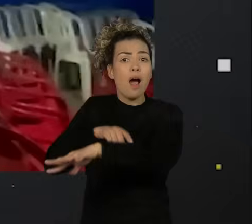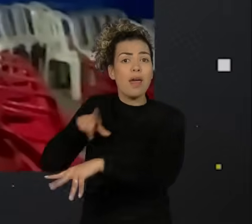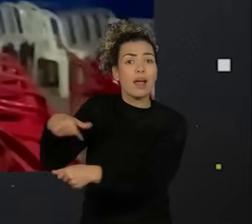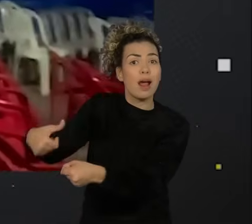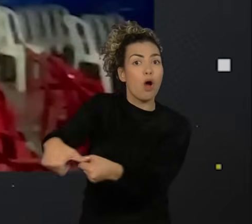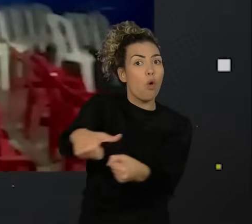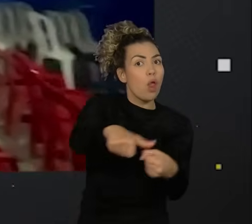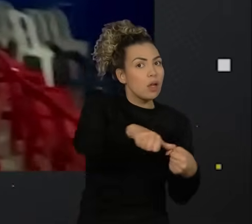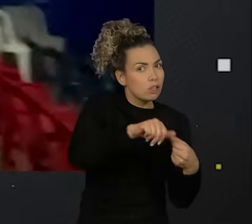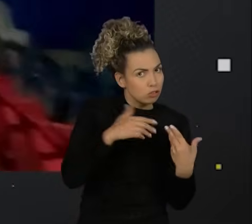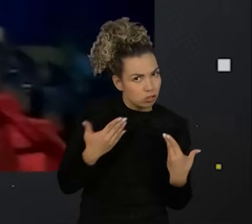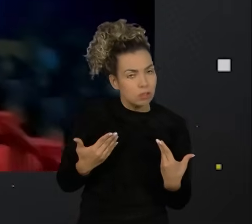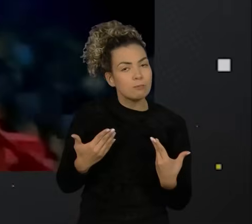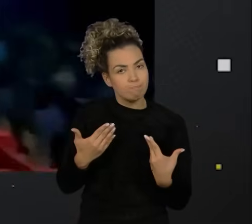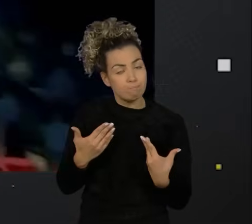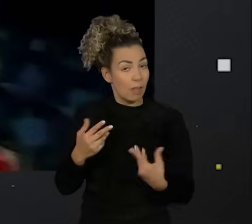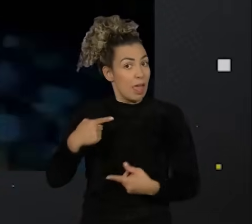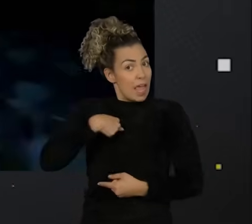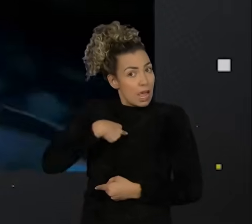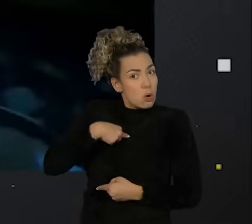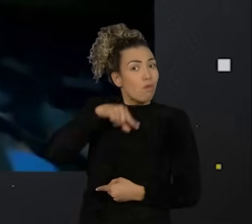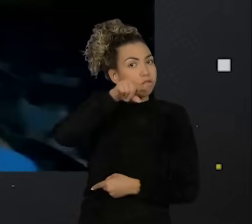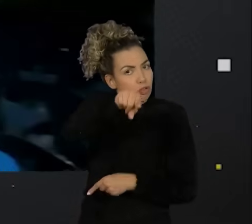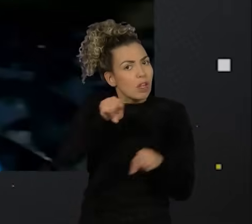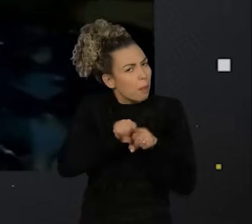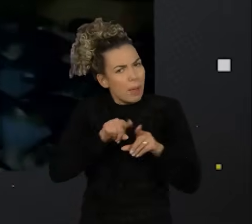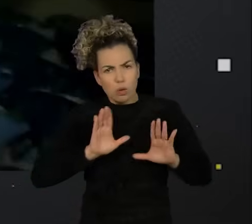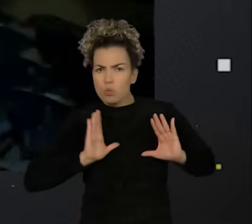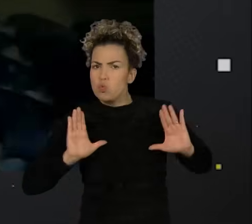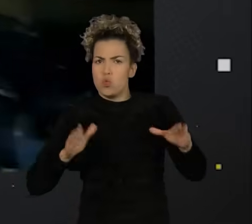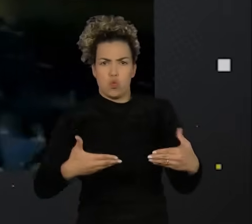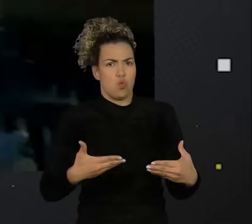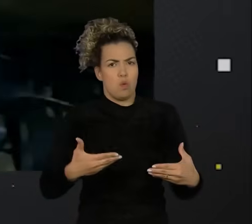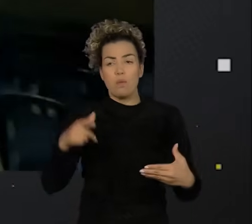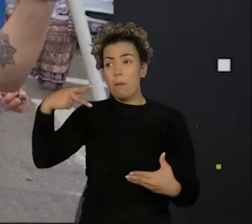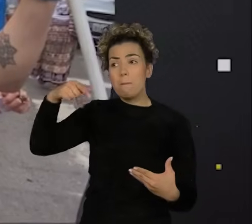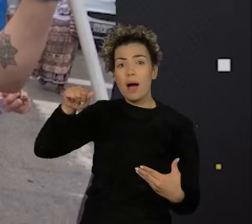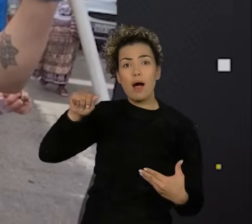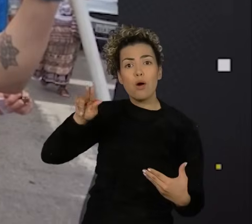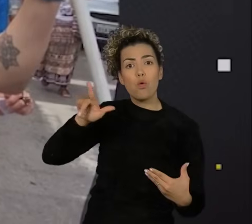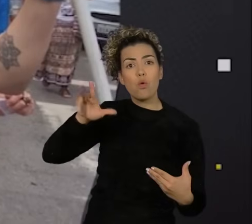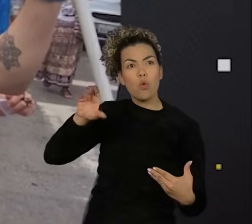ali, tínhamos como grande parceiro o Paulo Faria,